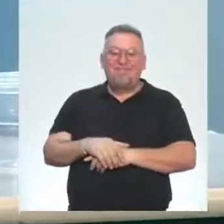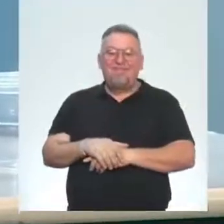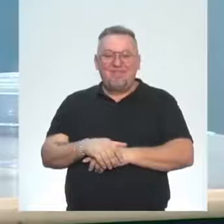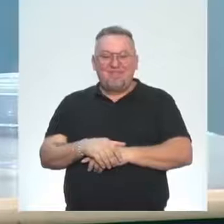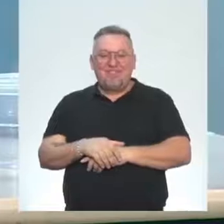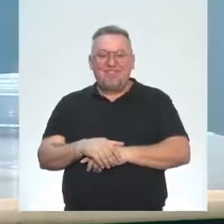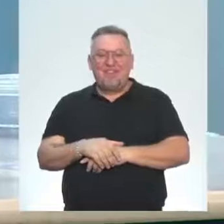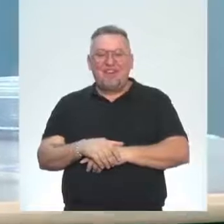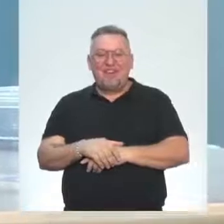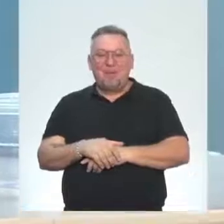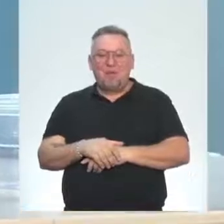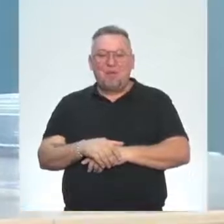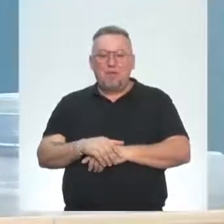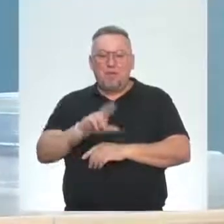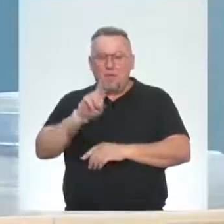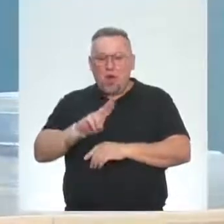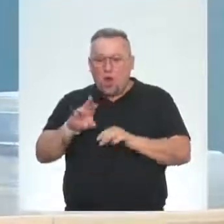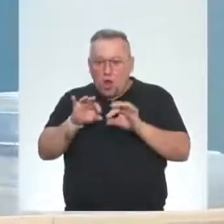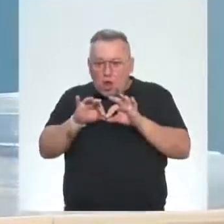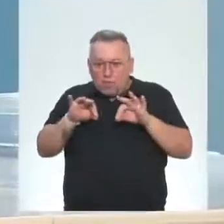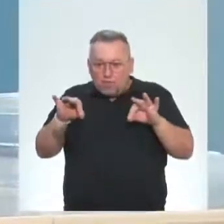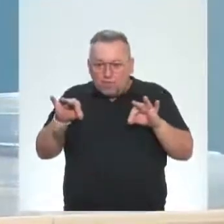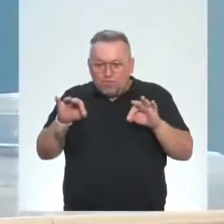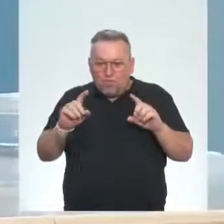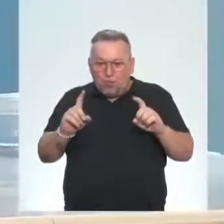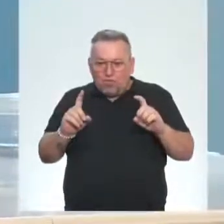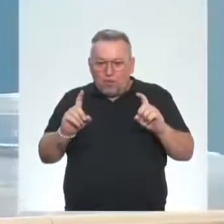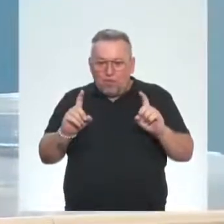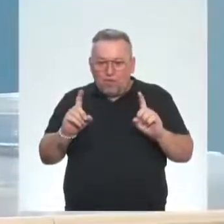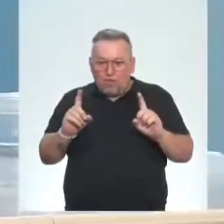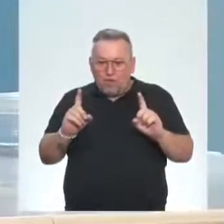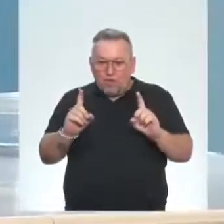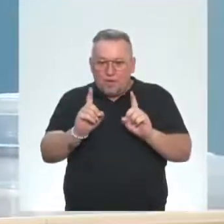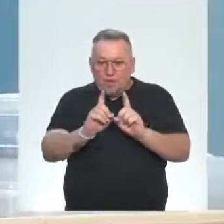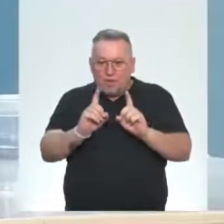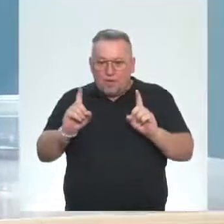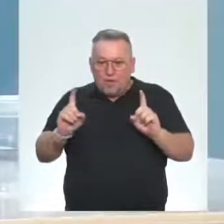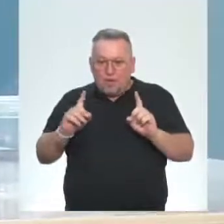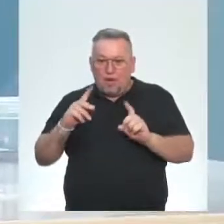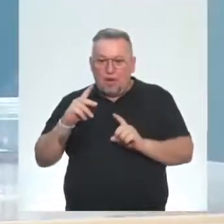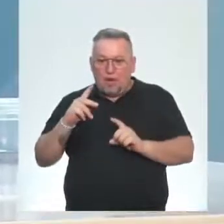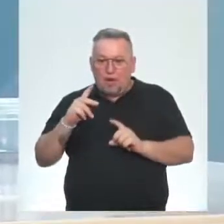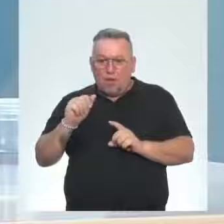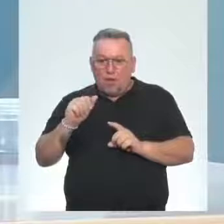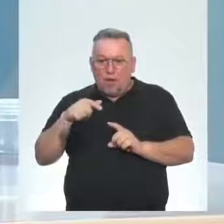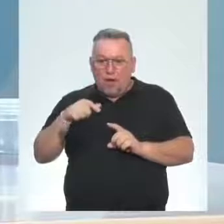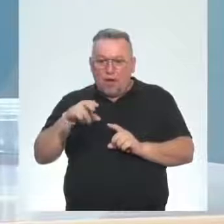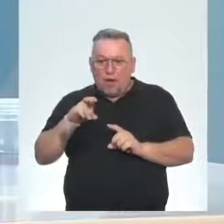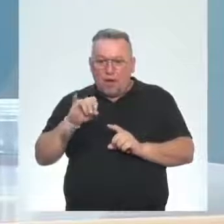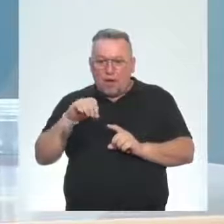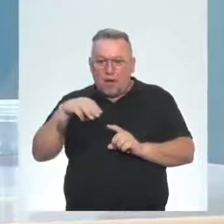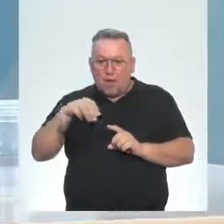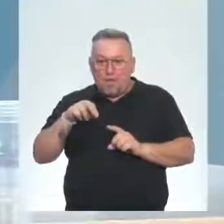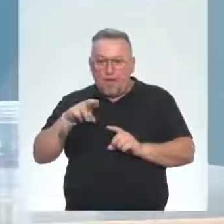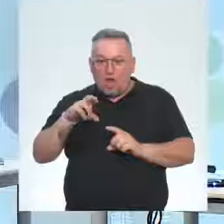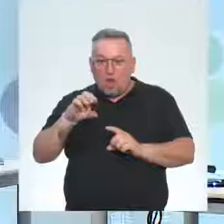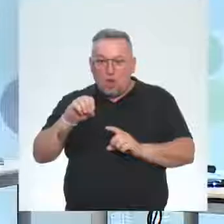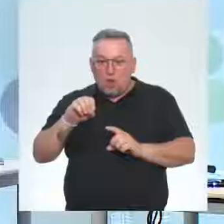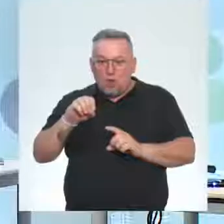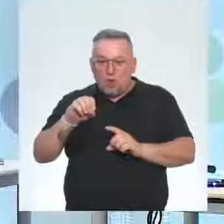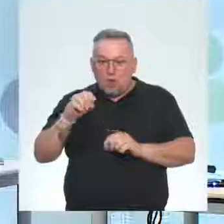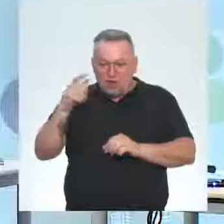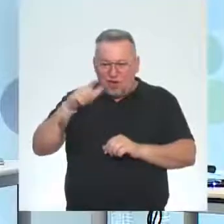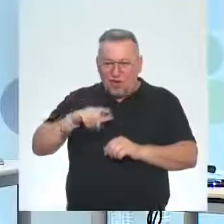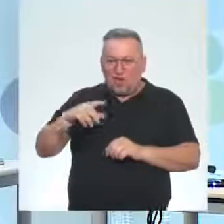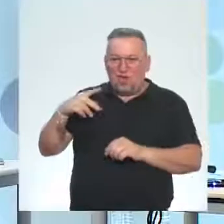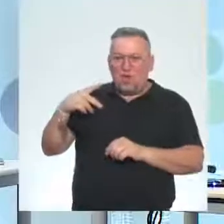Esse instrumento de medição que eu estou mostrando para vocês aqui, não sei se vocês se lembram, ele é o paquímetro, né? Então nós temos aqui o paquímetro. Ó.